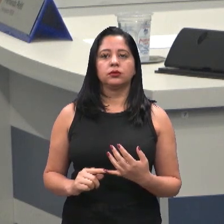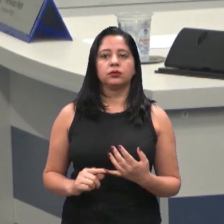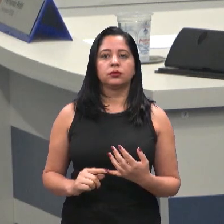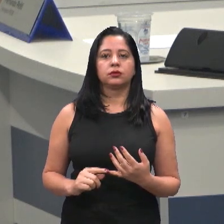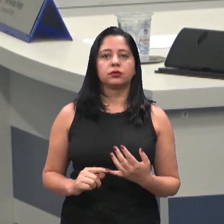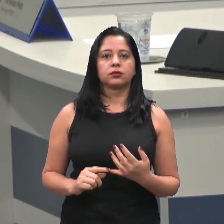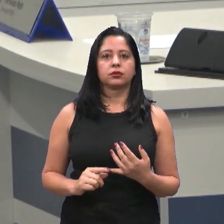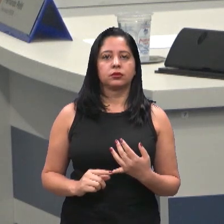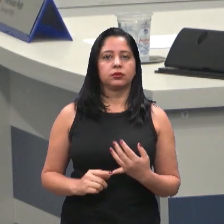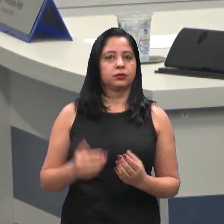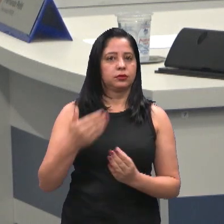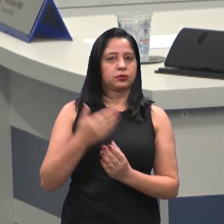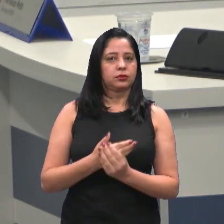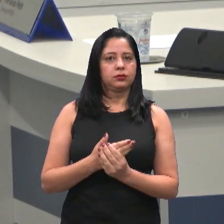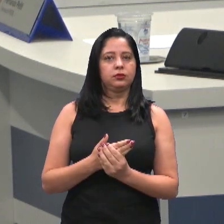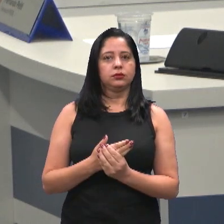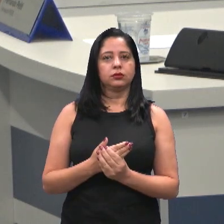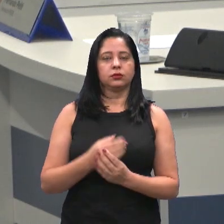do processo